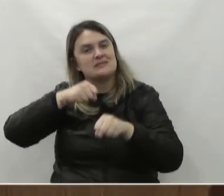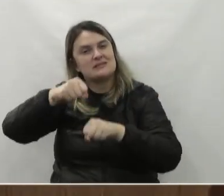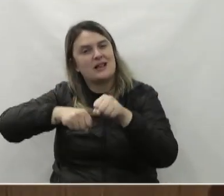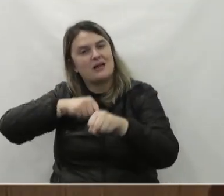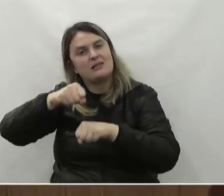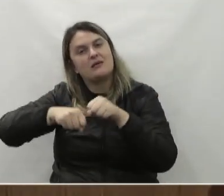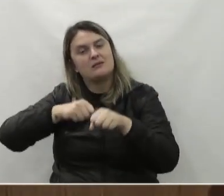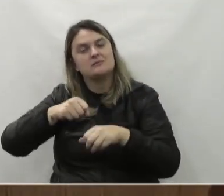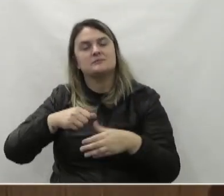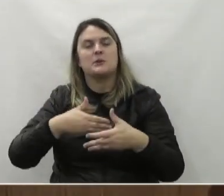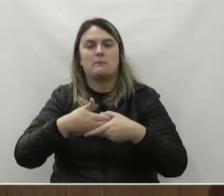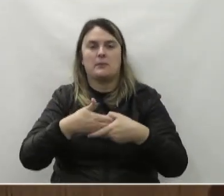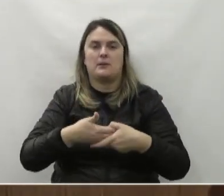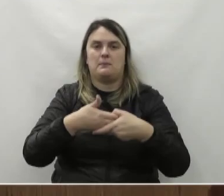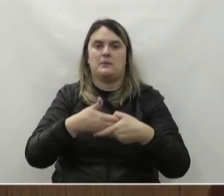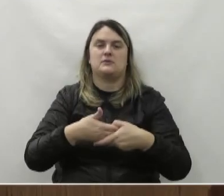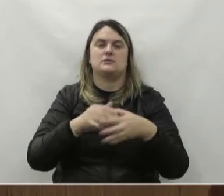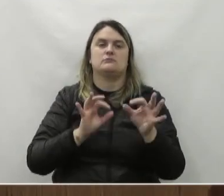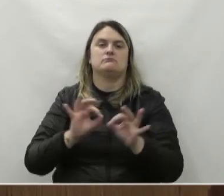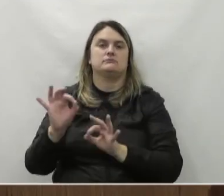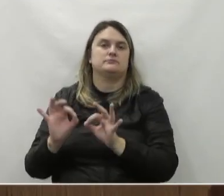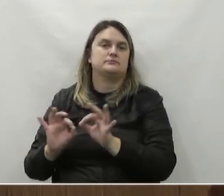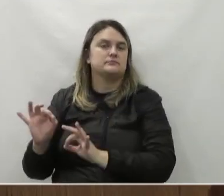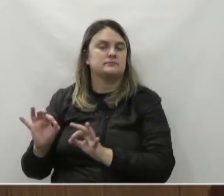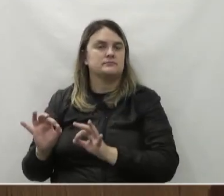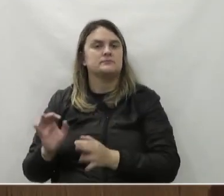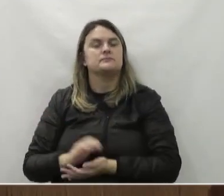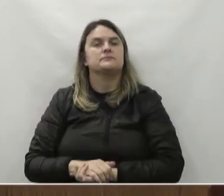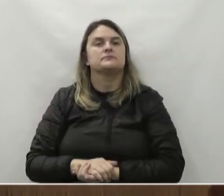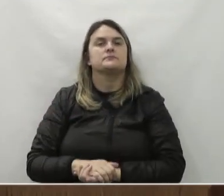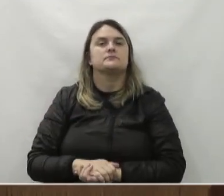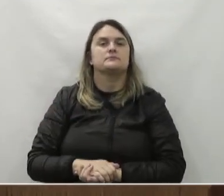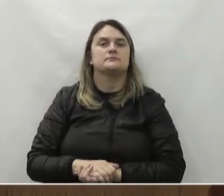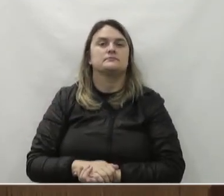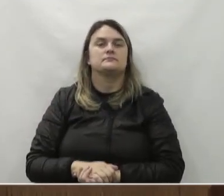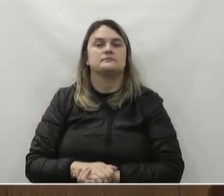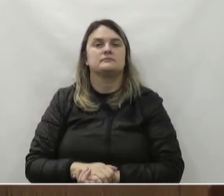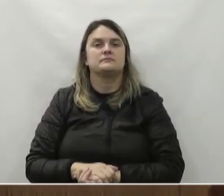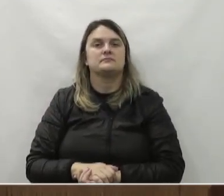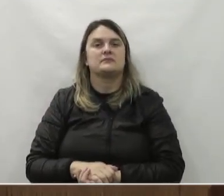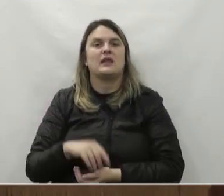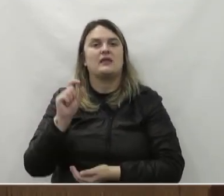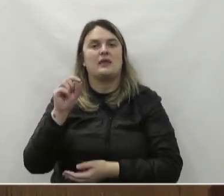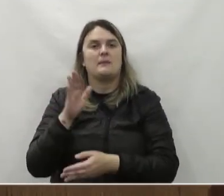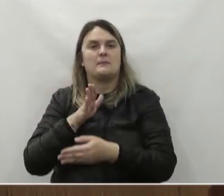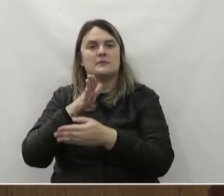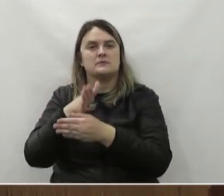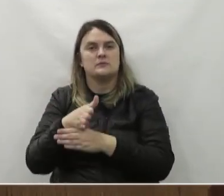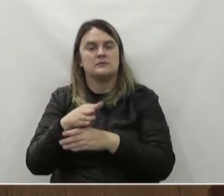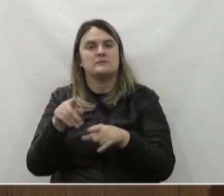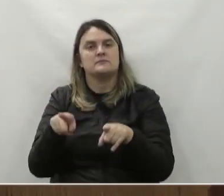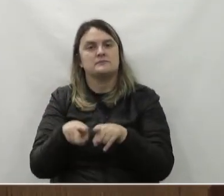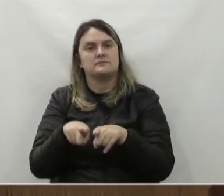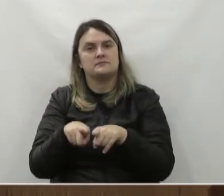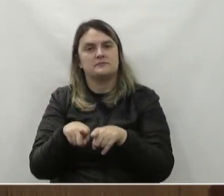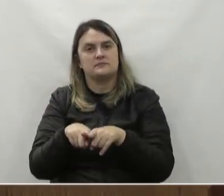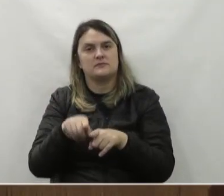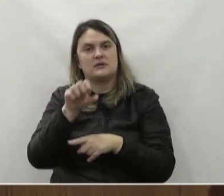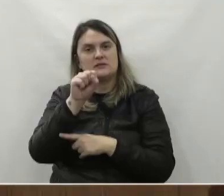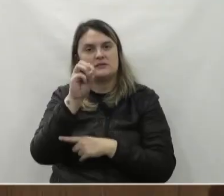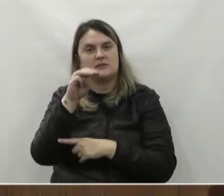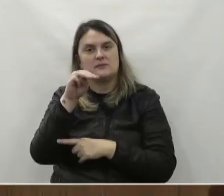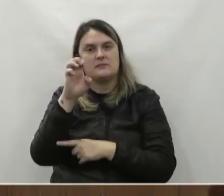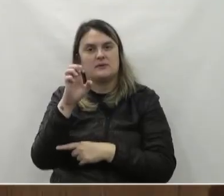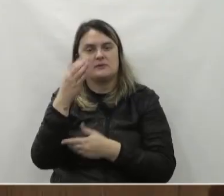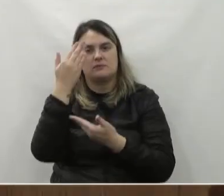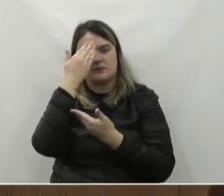organizado. Fica aqui os meus parabéns a toda a organização, aos participantes e também à SME.